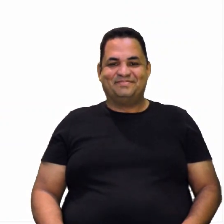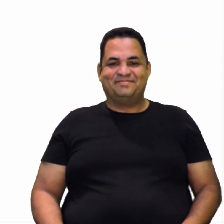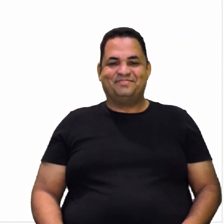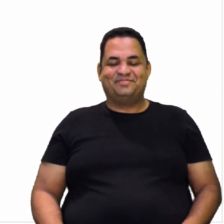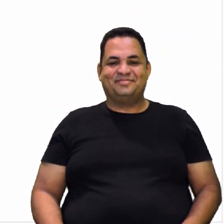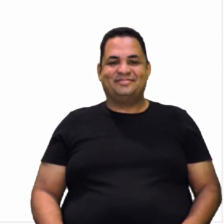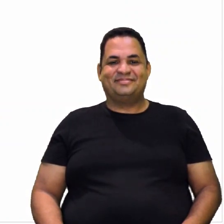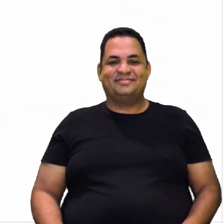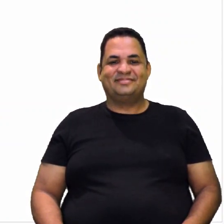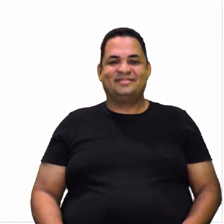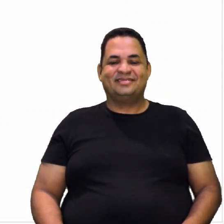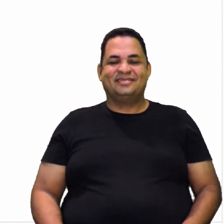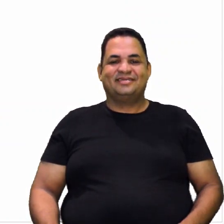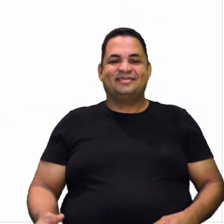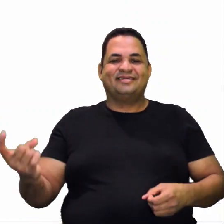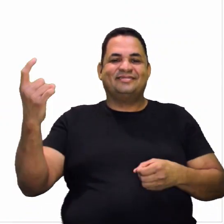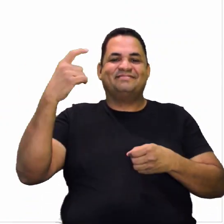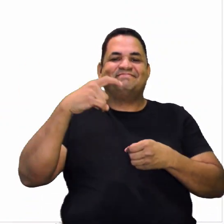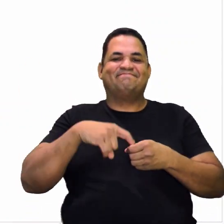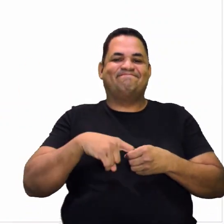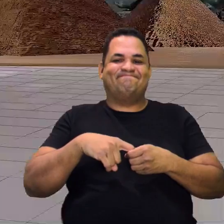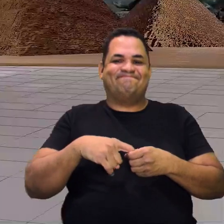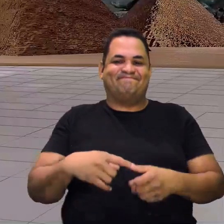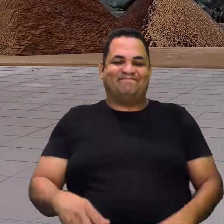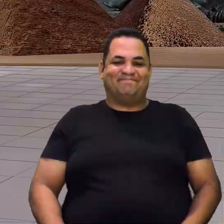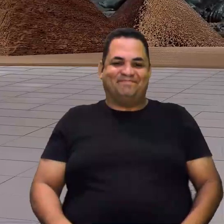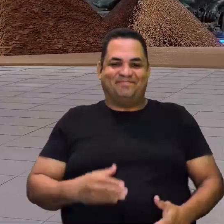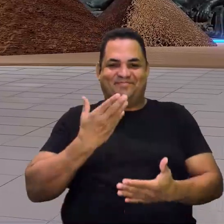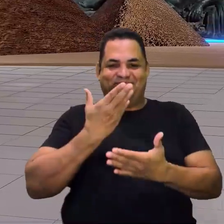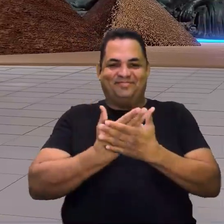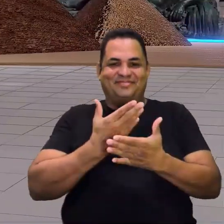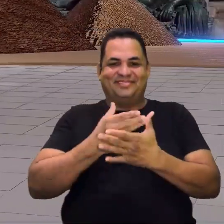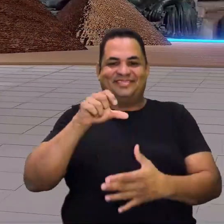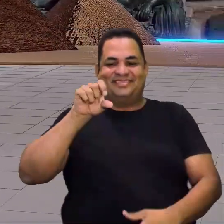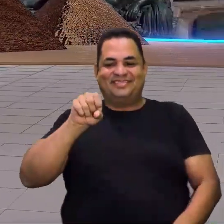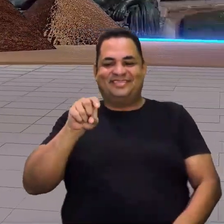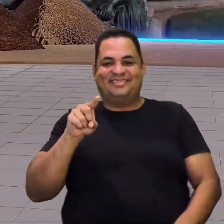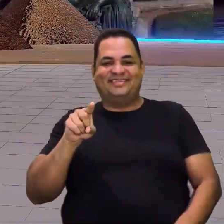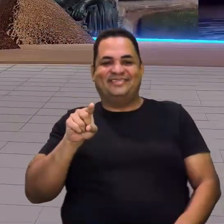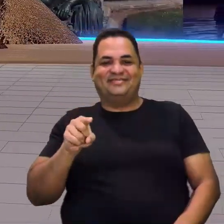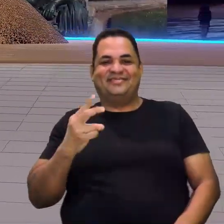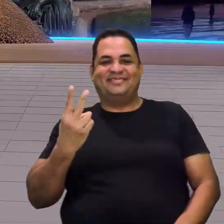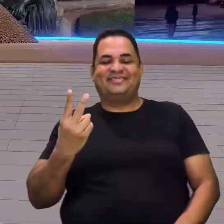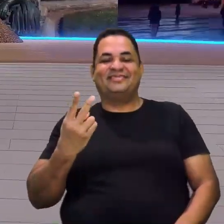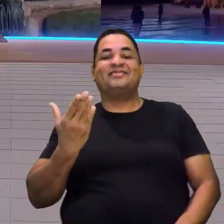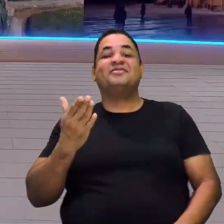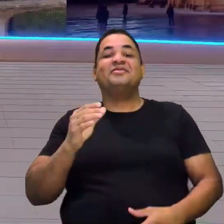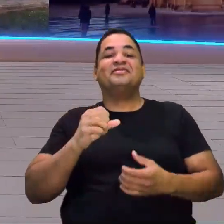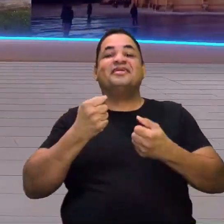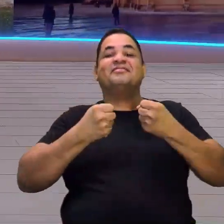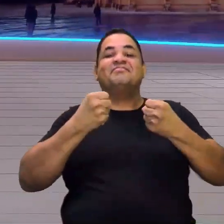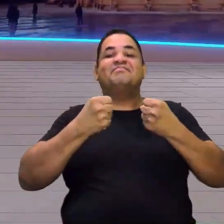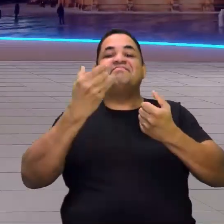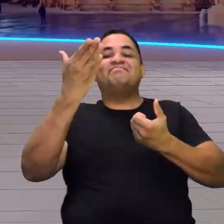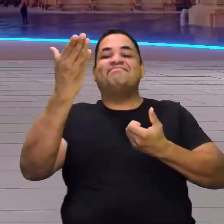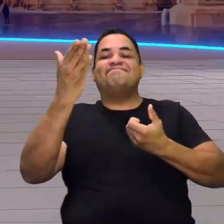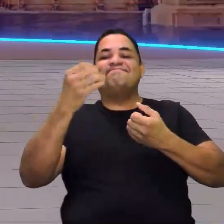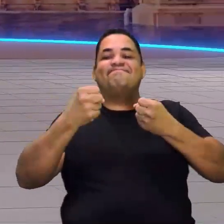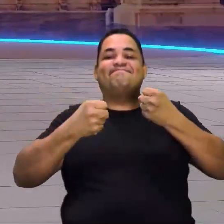Joga lá. Volta lá, volta. Aula 9.2, revisão. Aí, ó. Cadê o piloto? Cadê o piloto? Cadê o